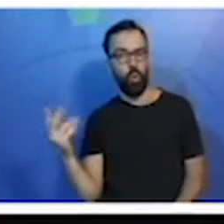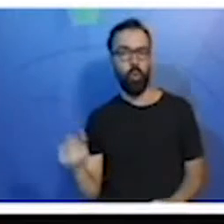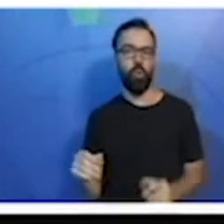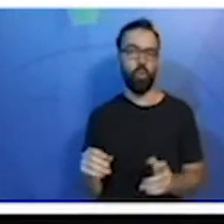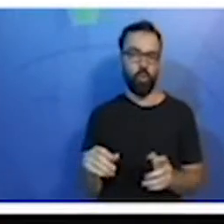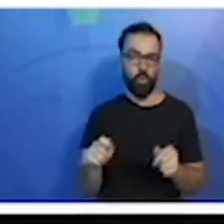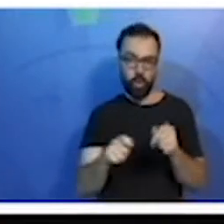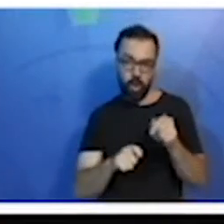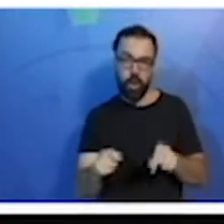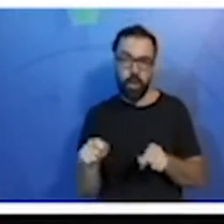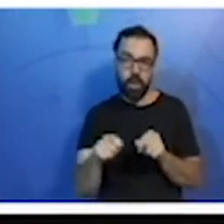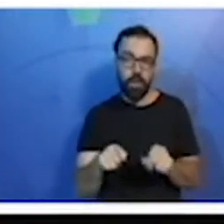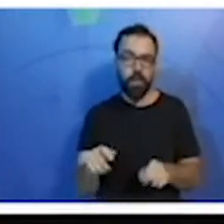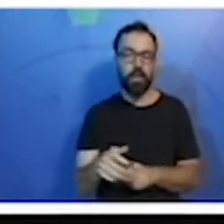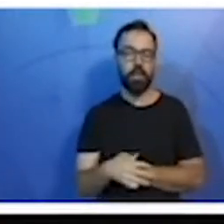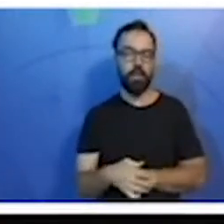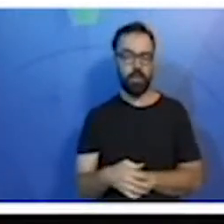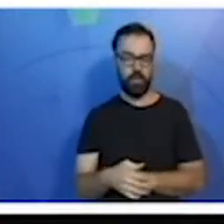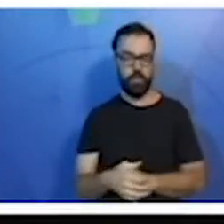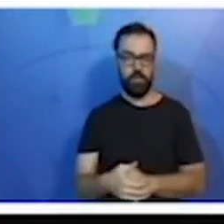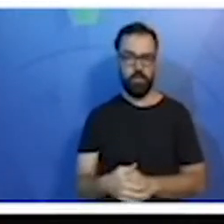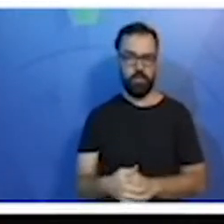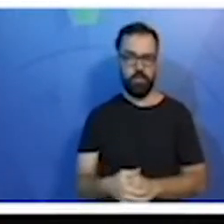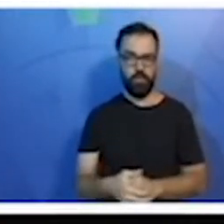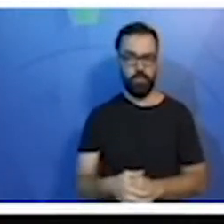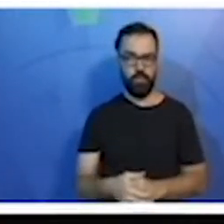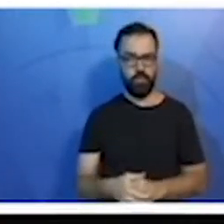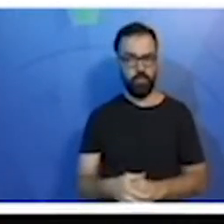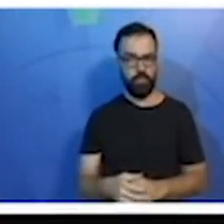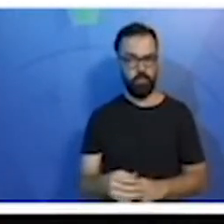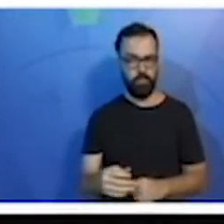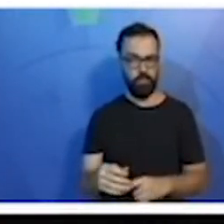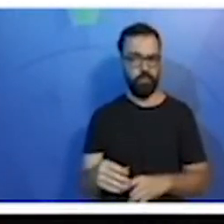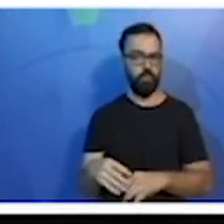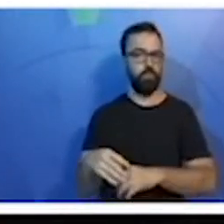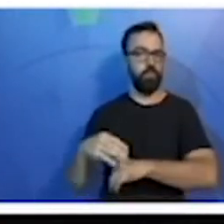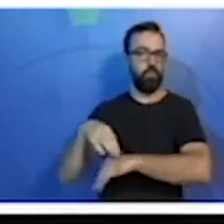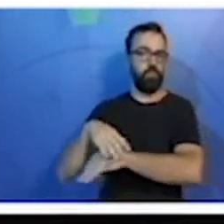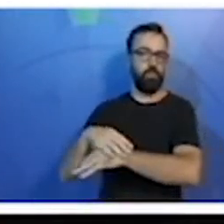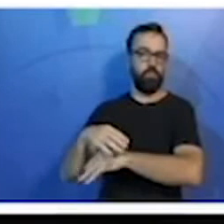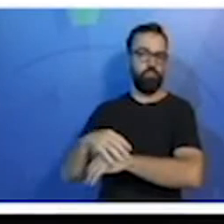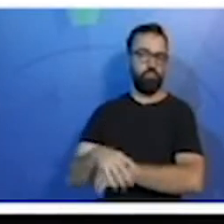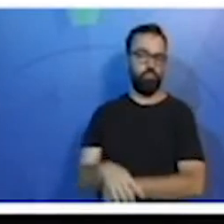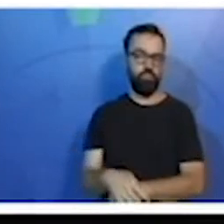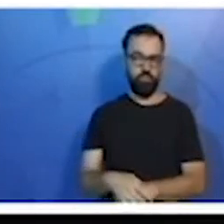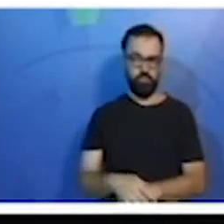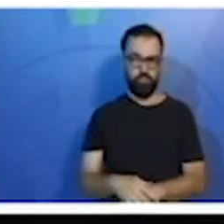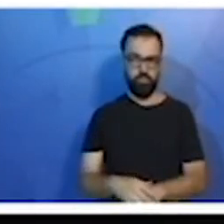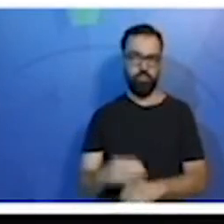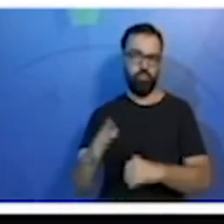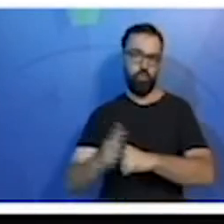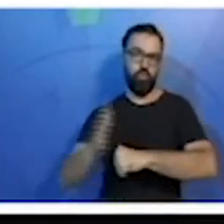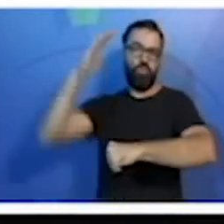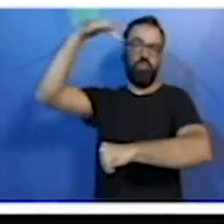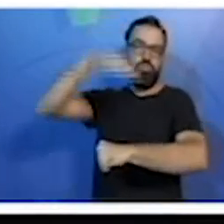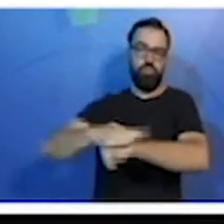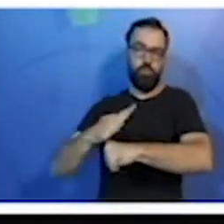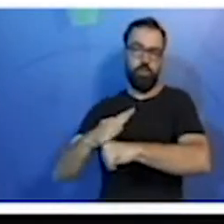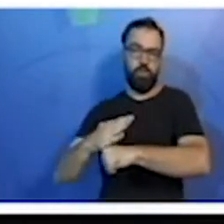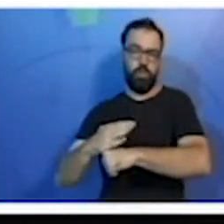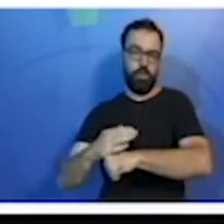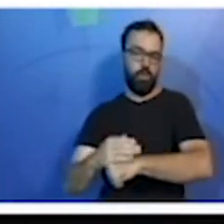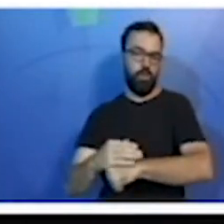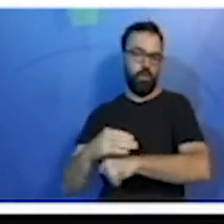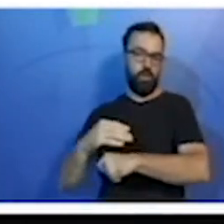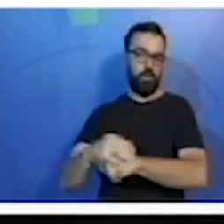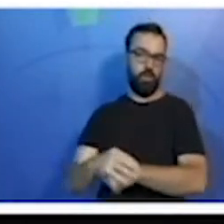organizadores da prova não é feito pelas próprias pessoas aonde ele passa por um terreno bastante regular né ele tem diante né que são salvos